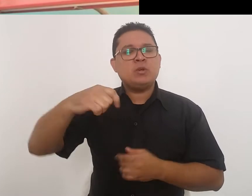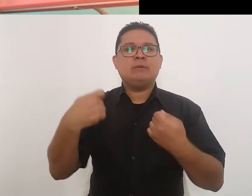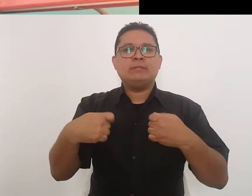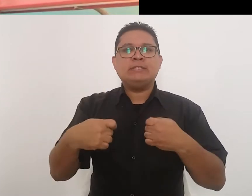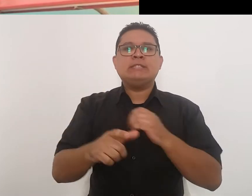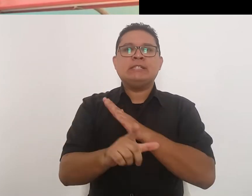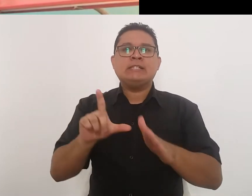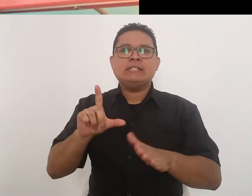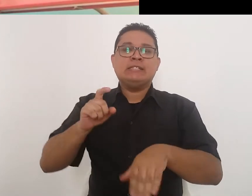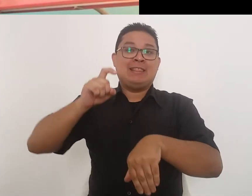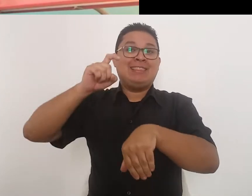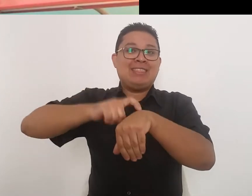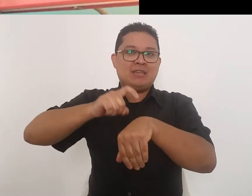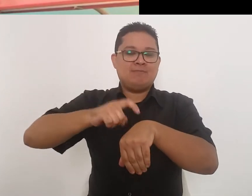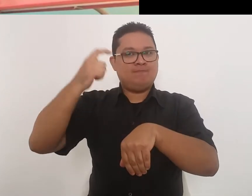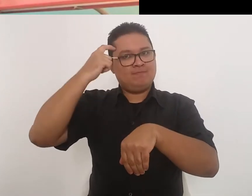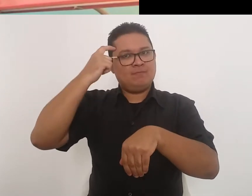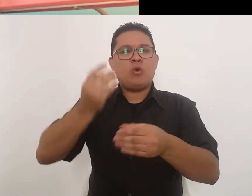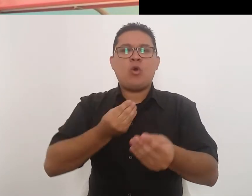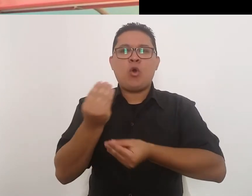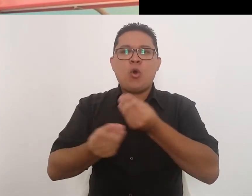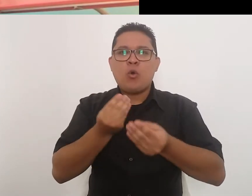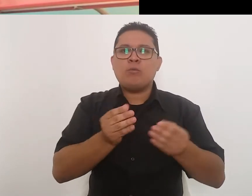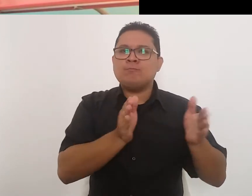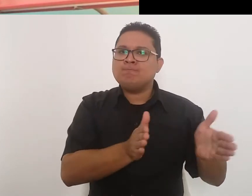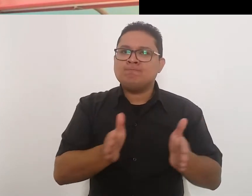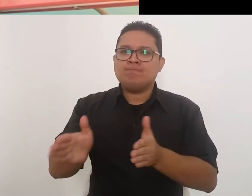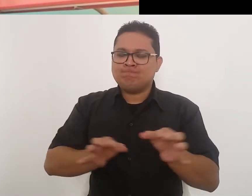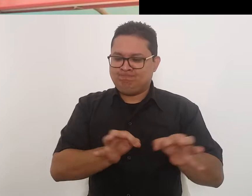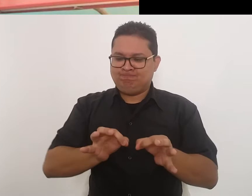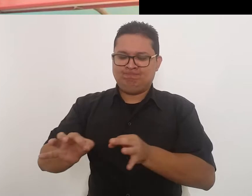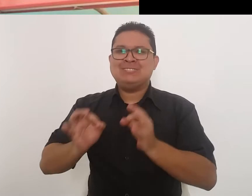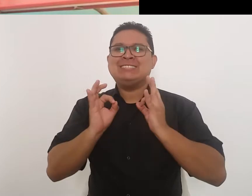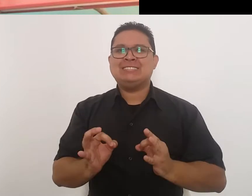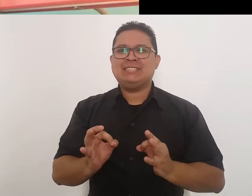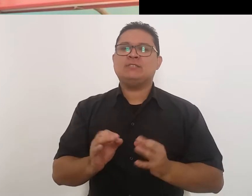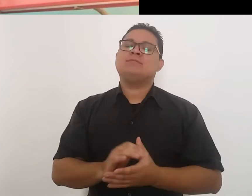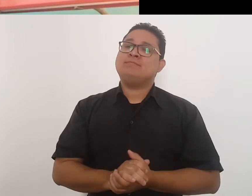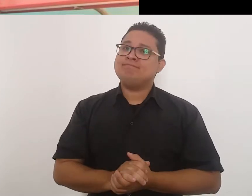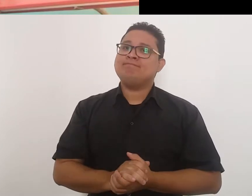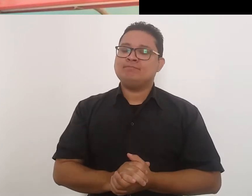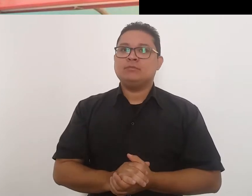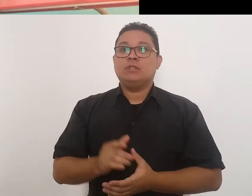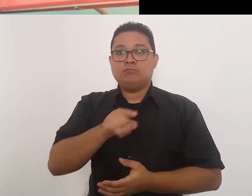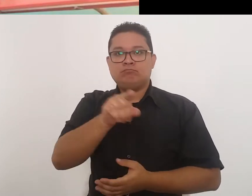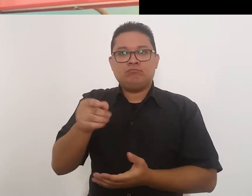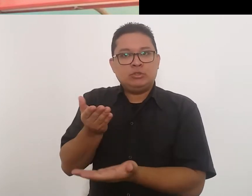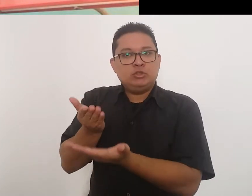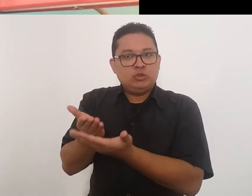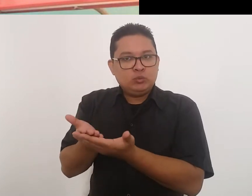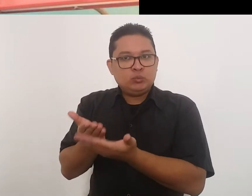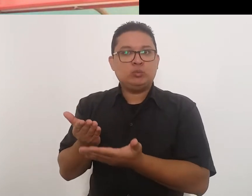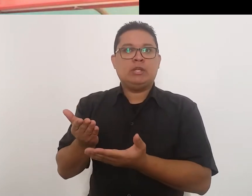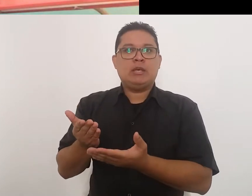pensar como que eu posso organizar o meu tempo. Para que o estudo seja efetivo quando nós